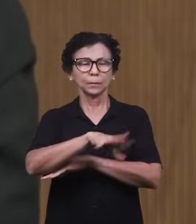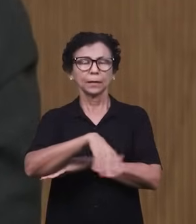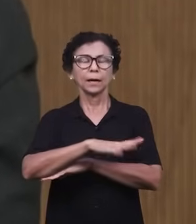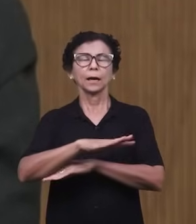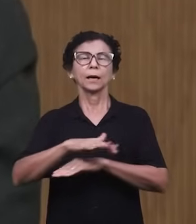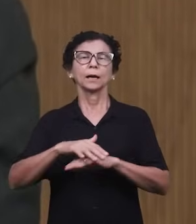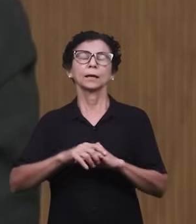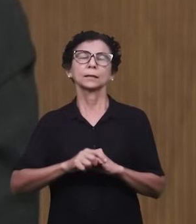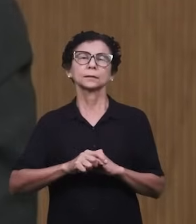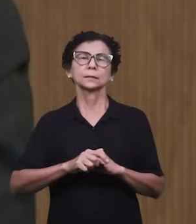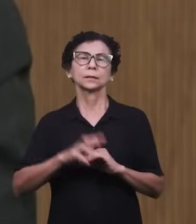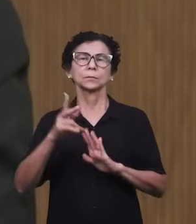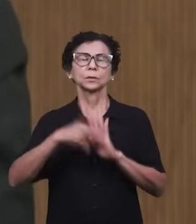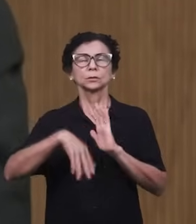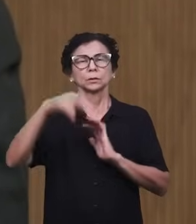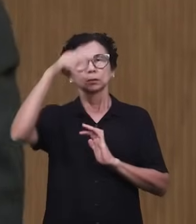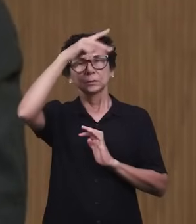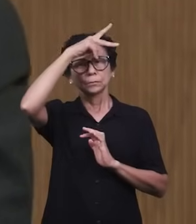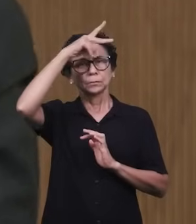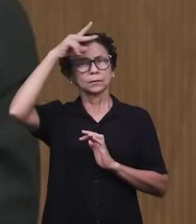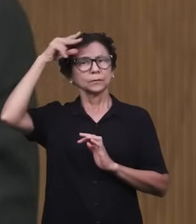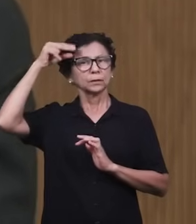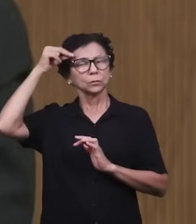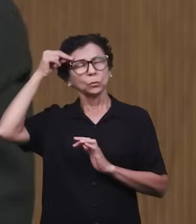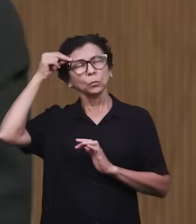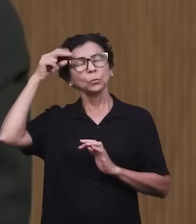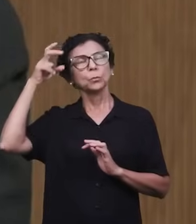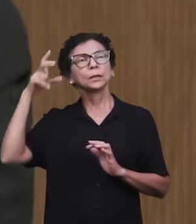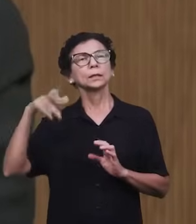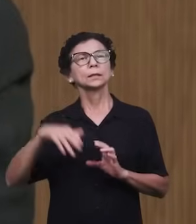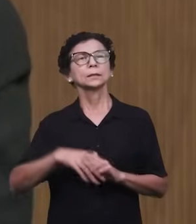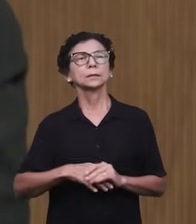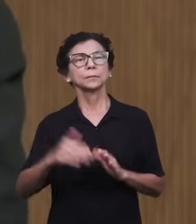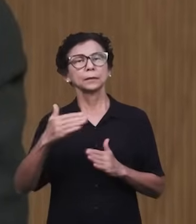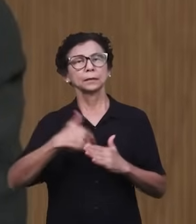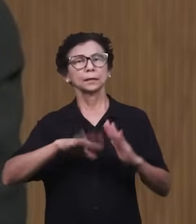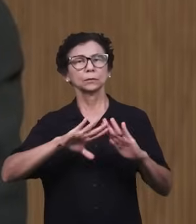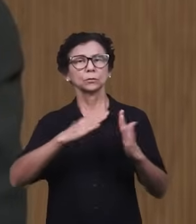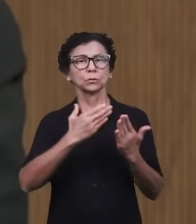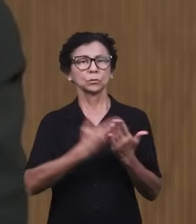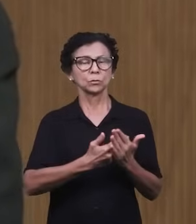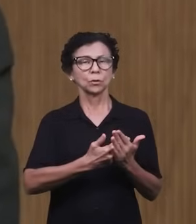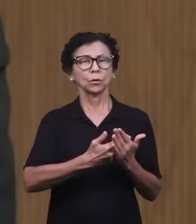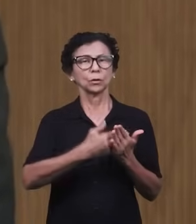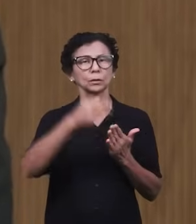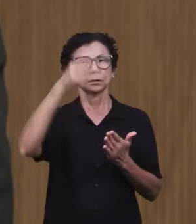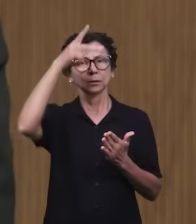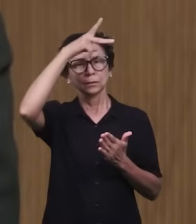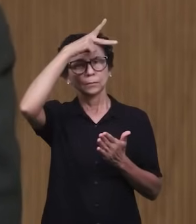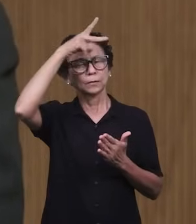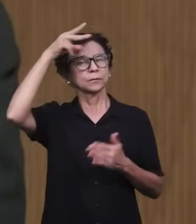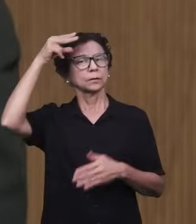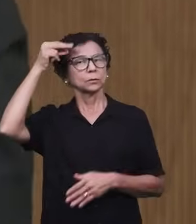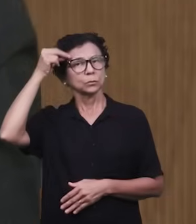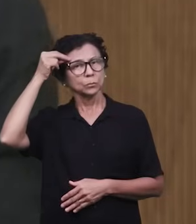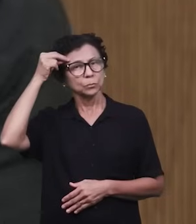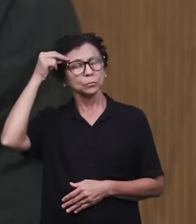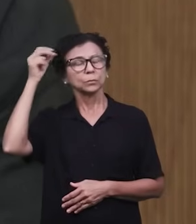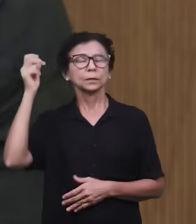e sensibilidade, para ela tocar, fazendo observação nisso, né? Intensidade e